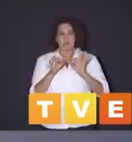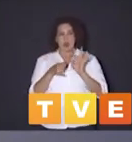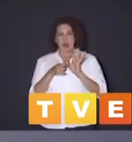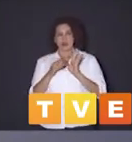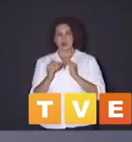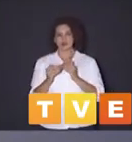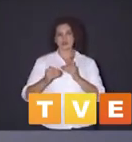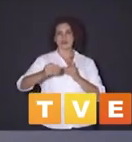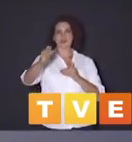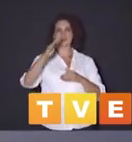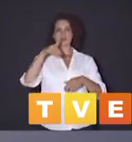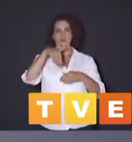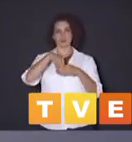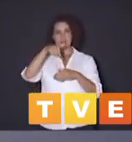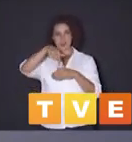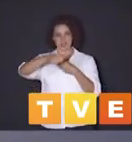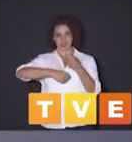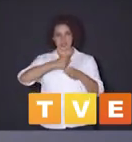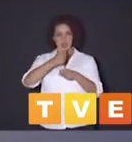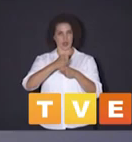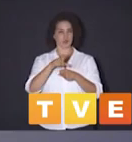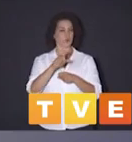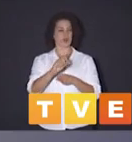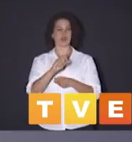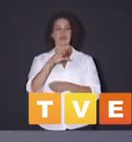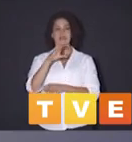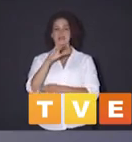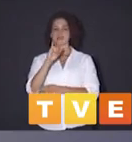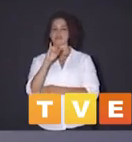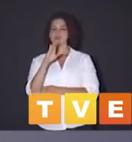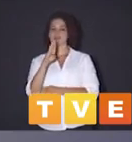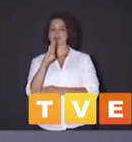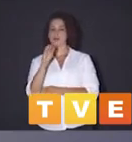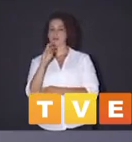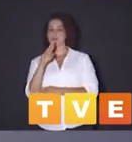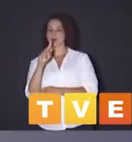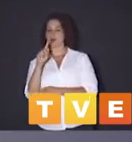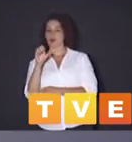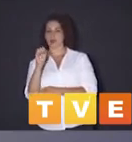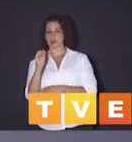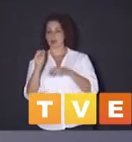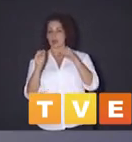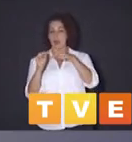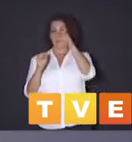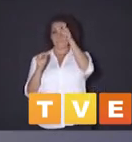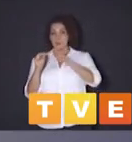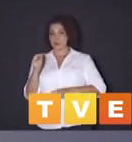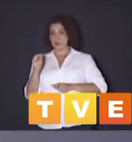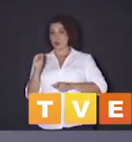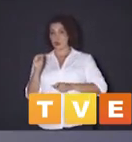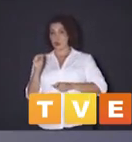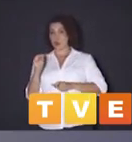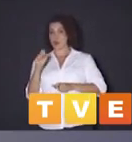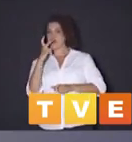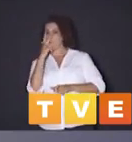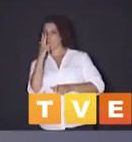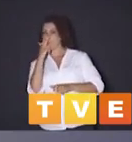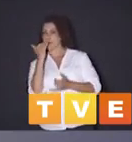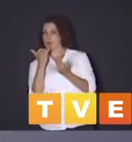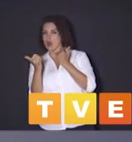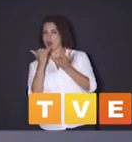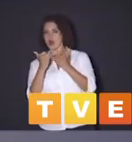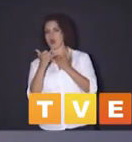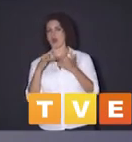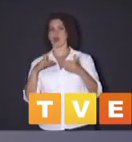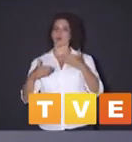eleições desse ano é o seguinte são os ciborgues são pessoas que funcionam como robôs porque o robô